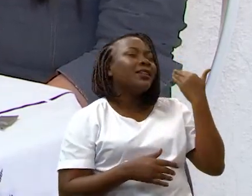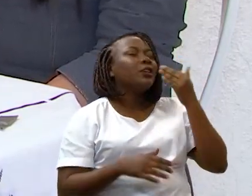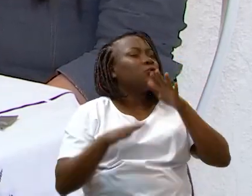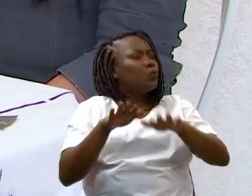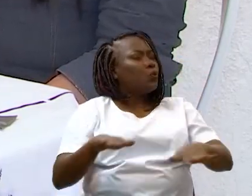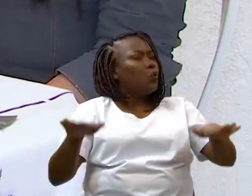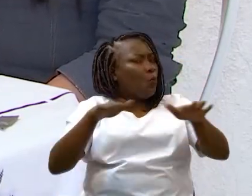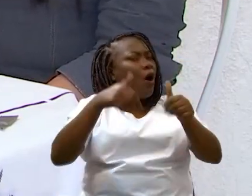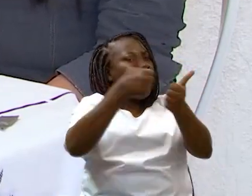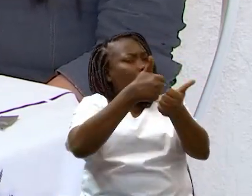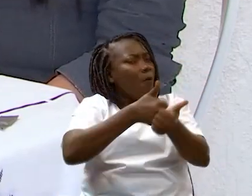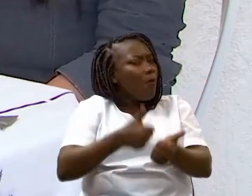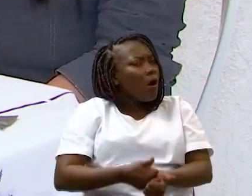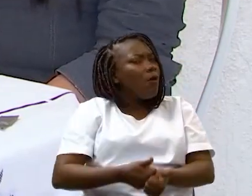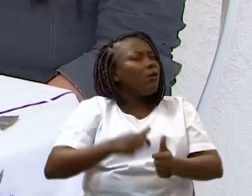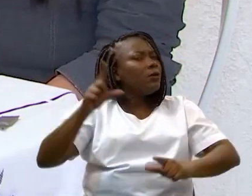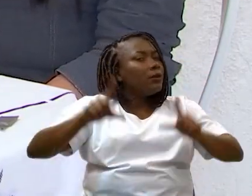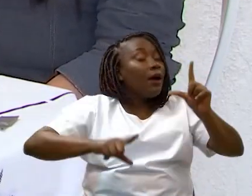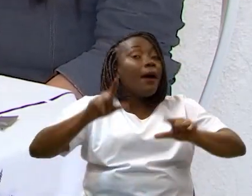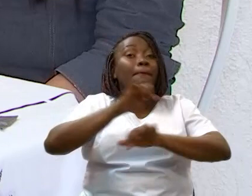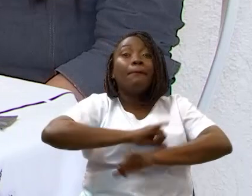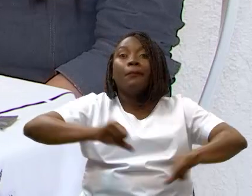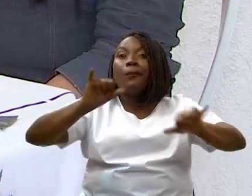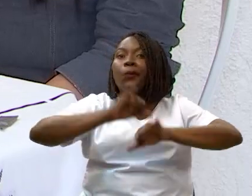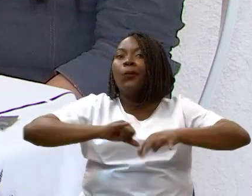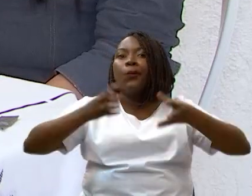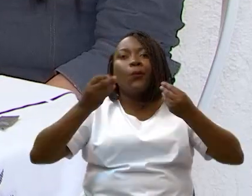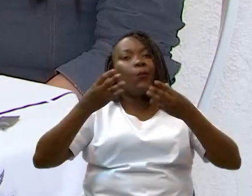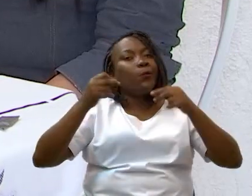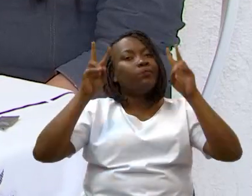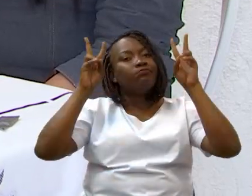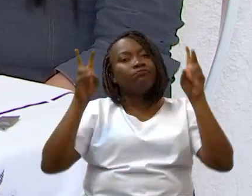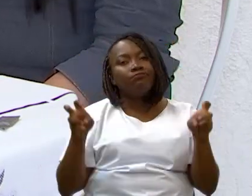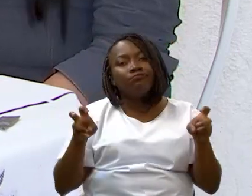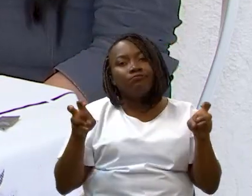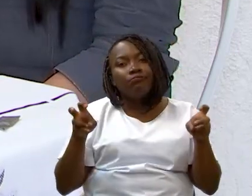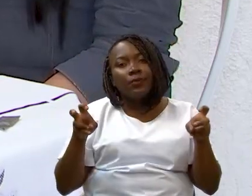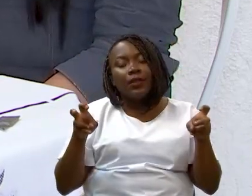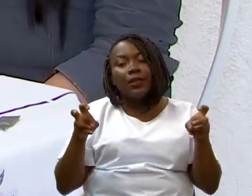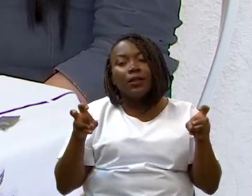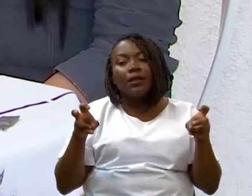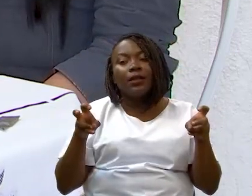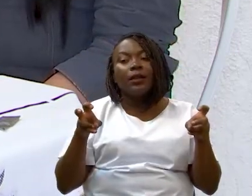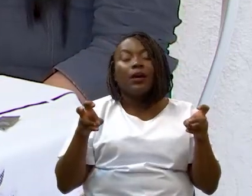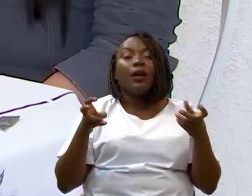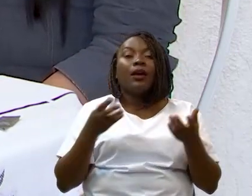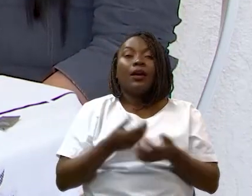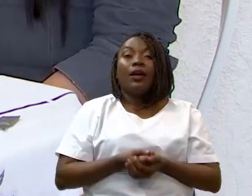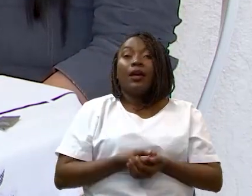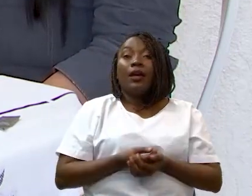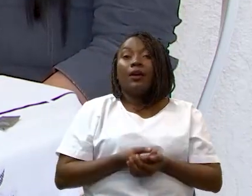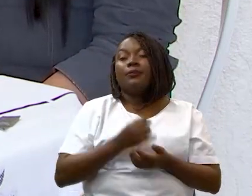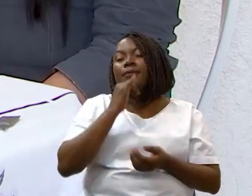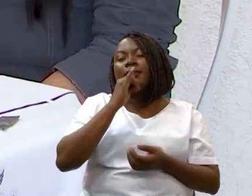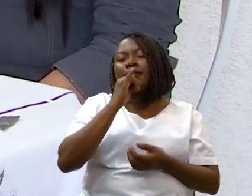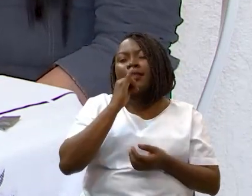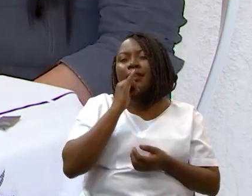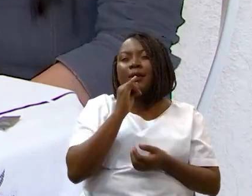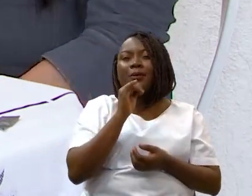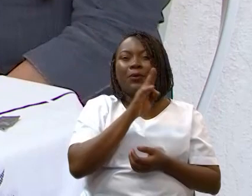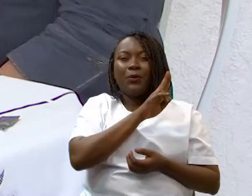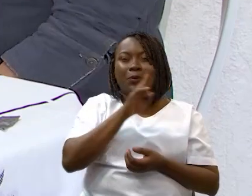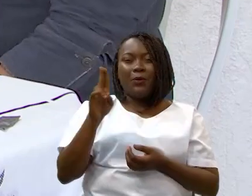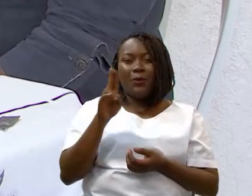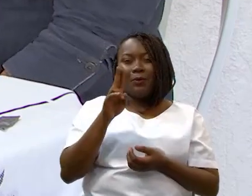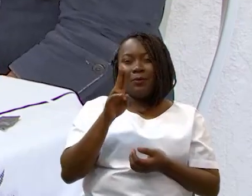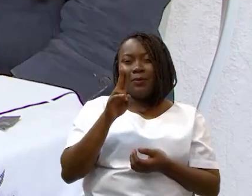mundo acompanhou na mídia, apareceu muito sobre isso. Então, o bisfenol A, por exemplo, ele é muito